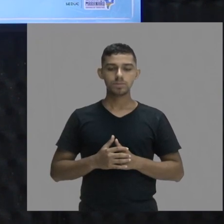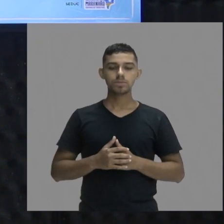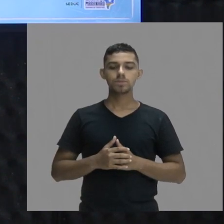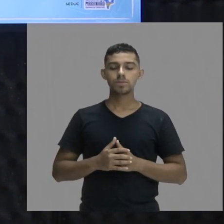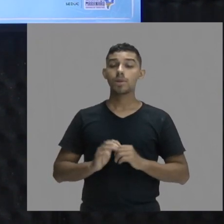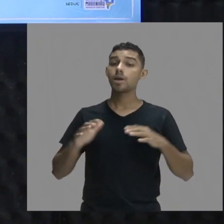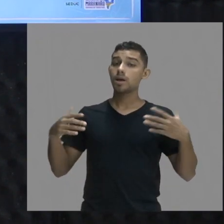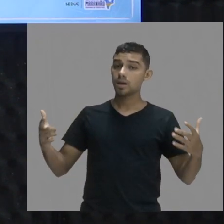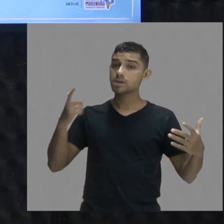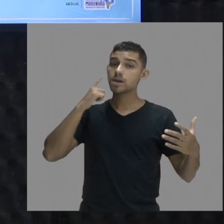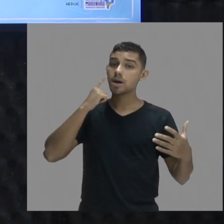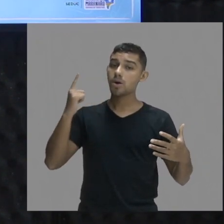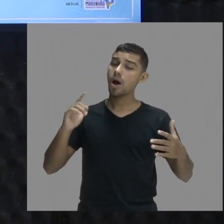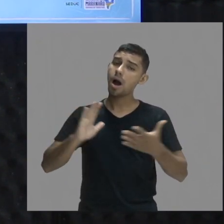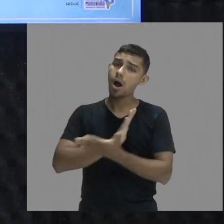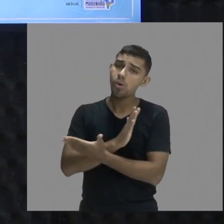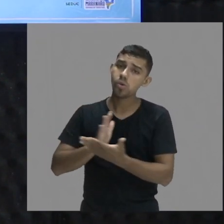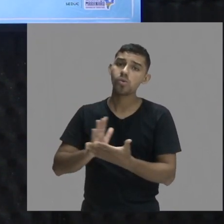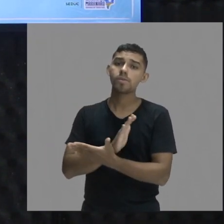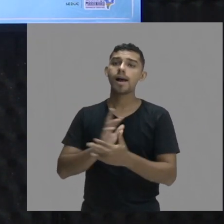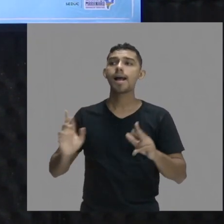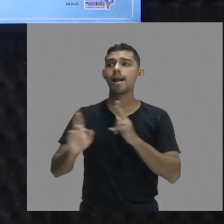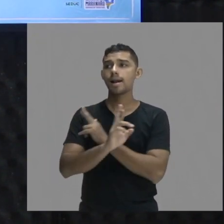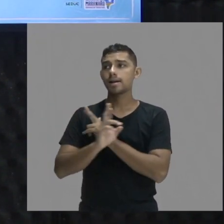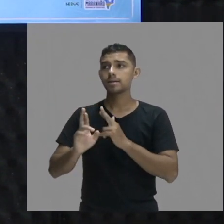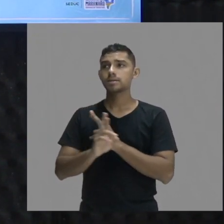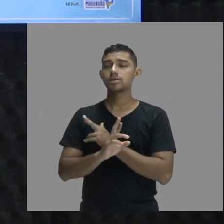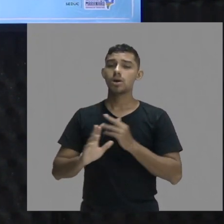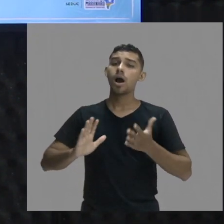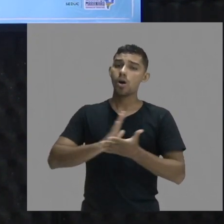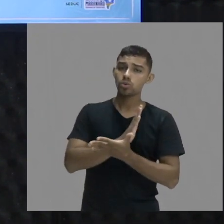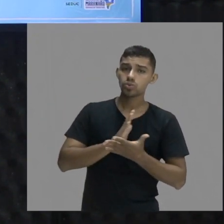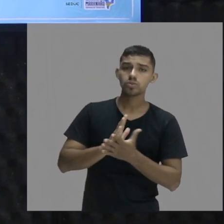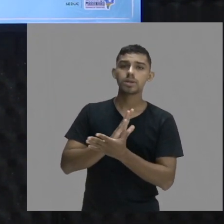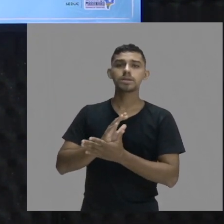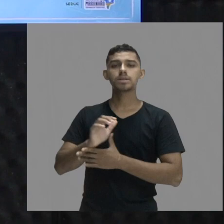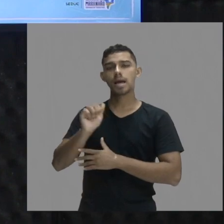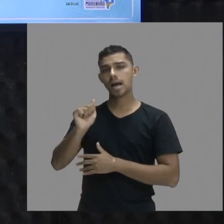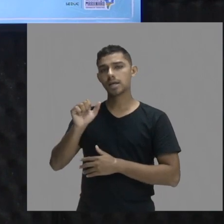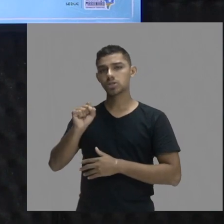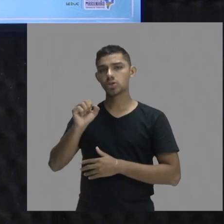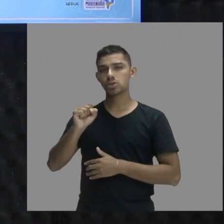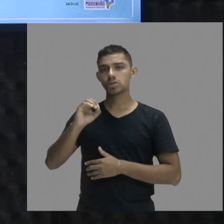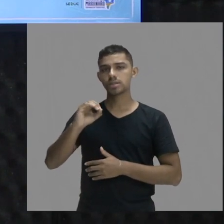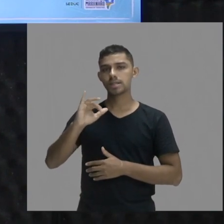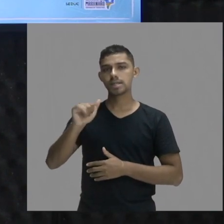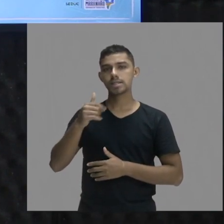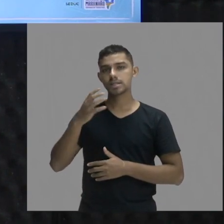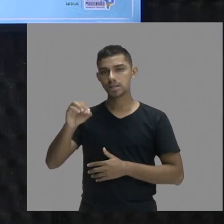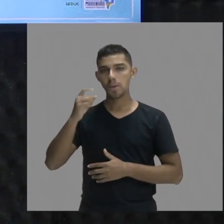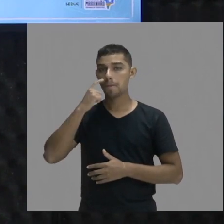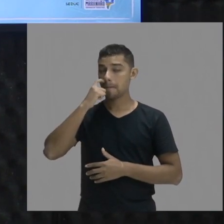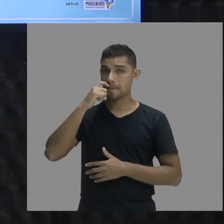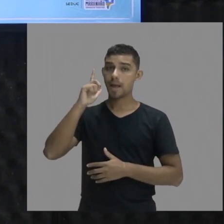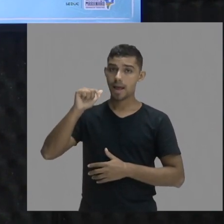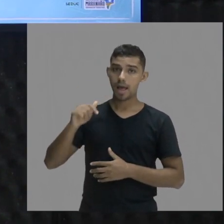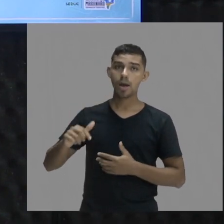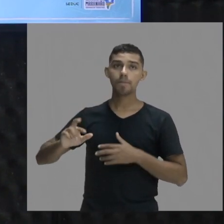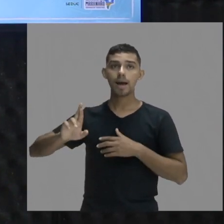você tem só algumas relações, algumas associações, isso aqui não é um produto cartesiano, é uma relação.